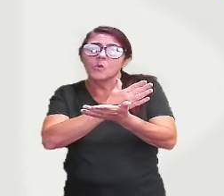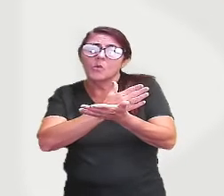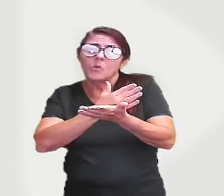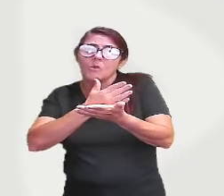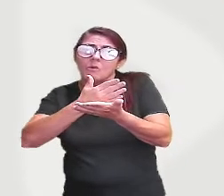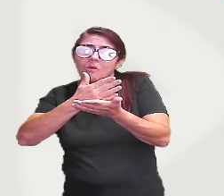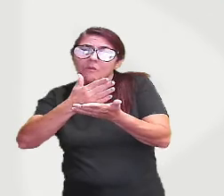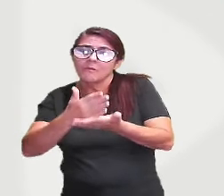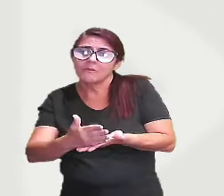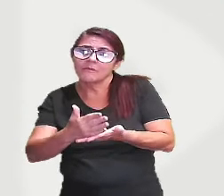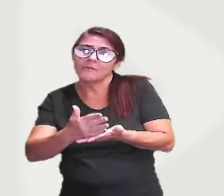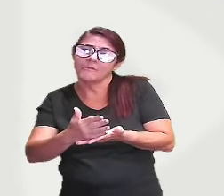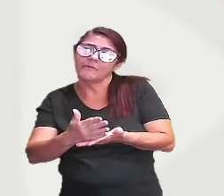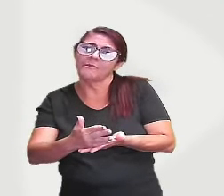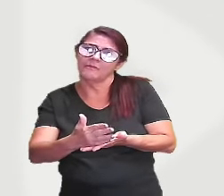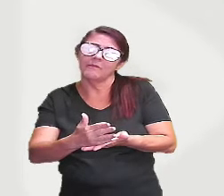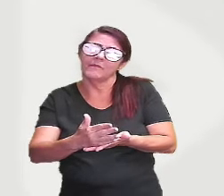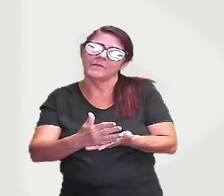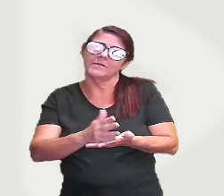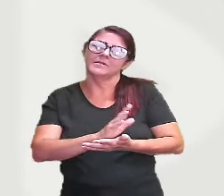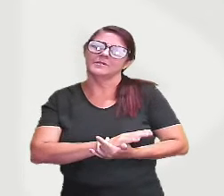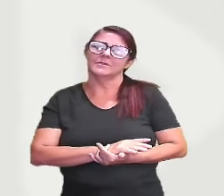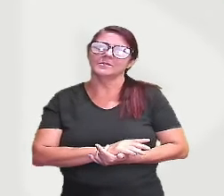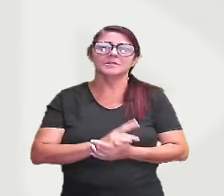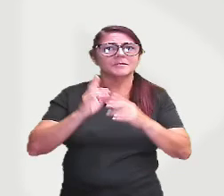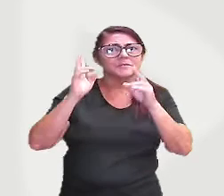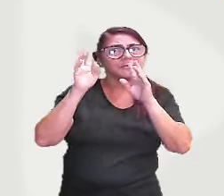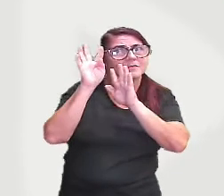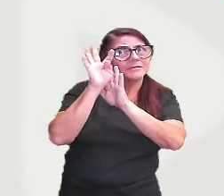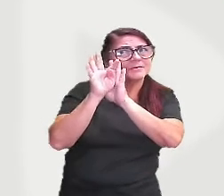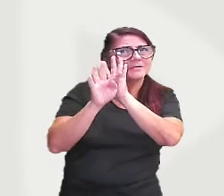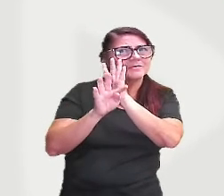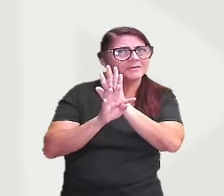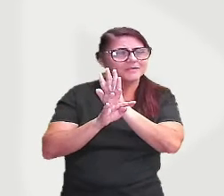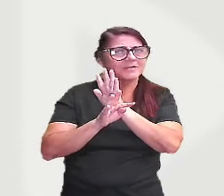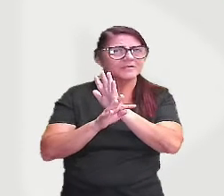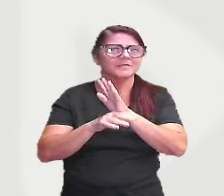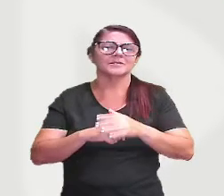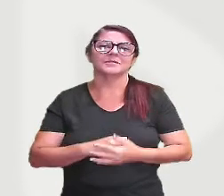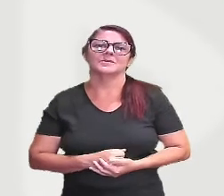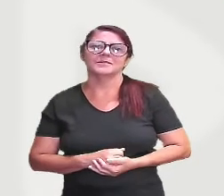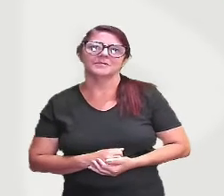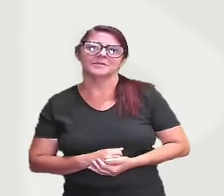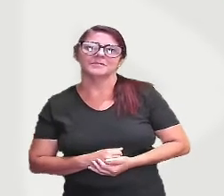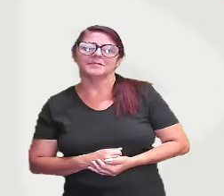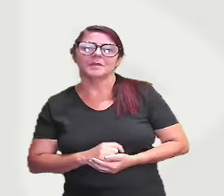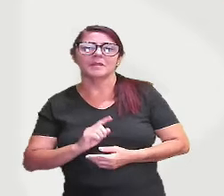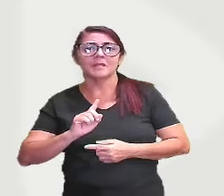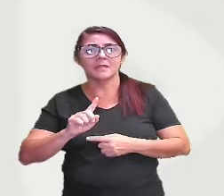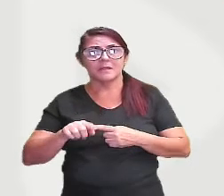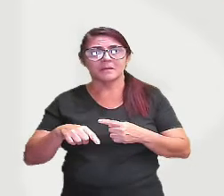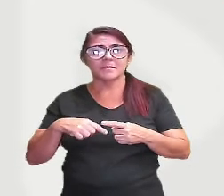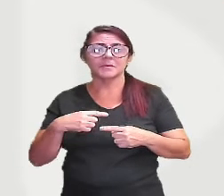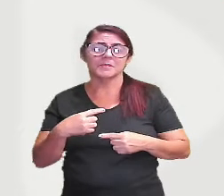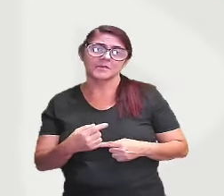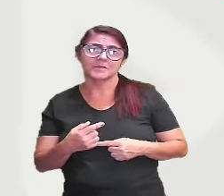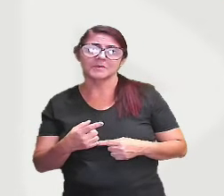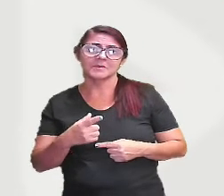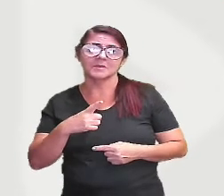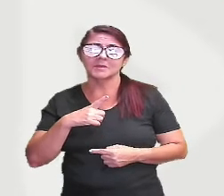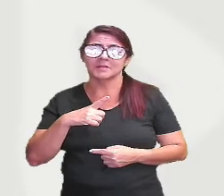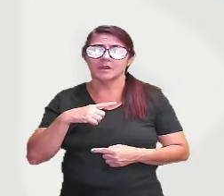introdução, que é o início do texto. Depois da introdução, a gente tem